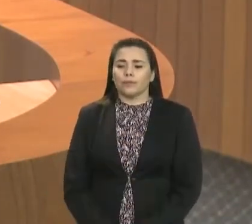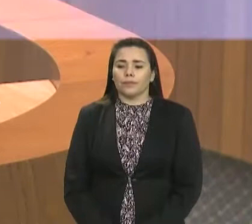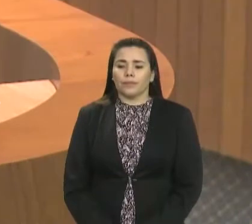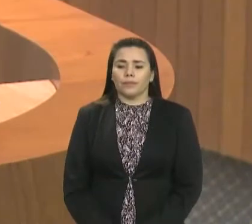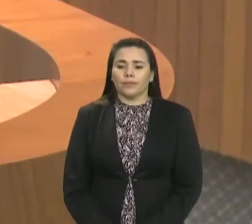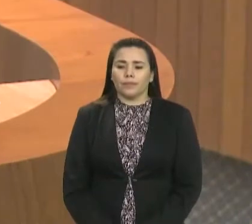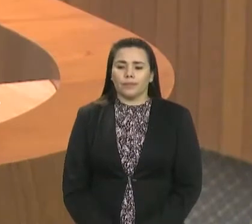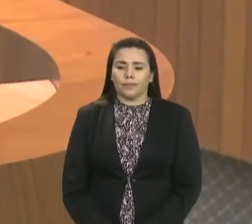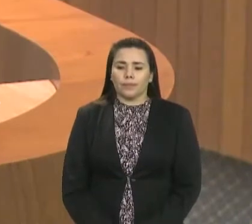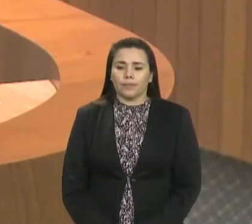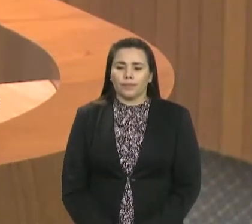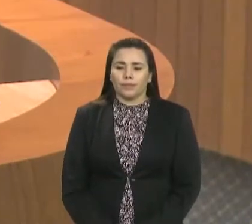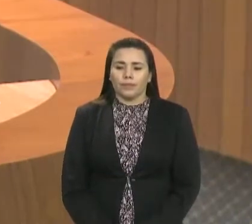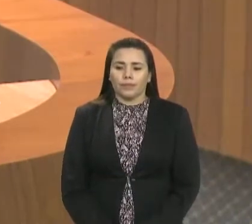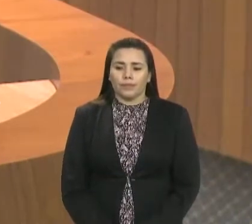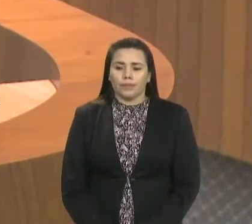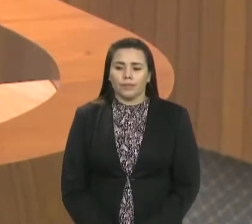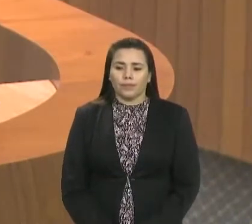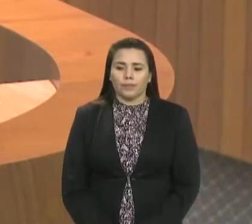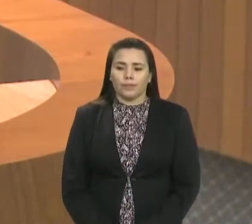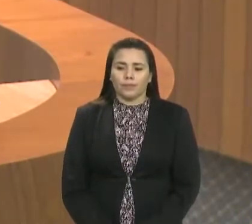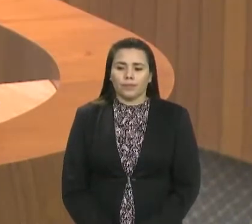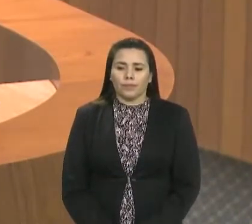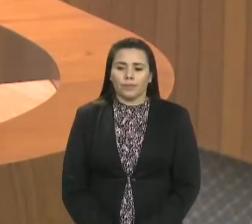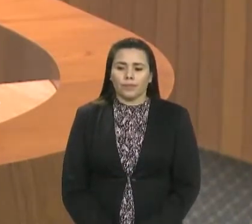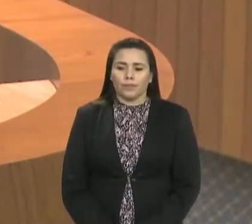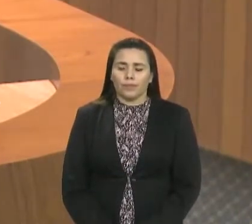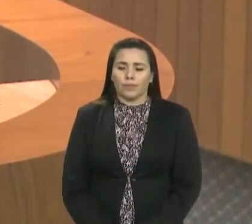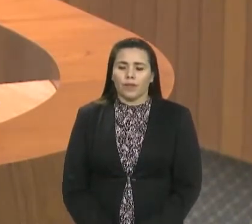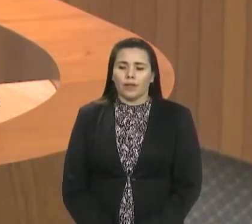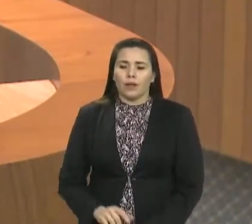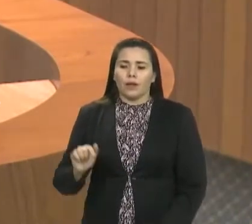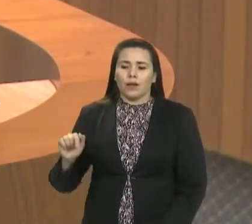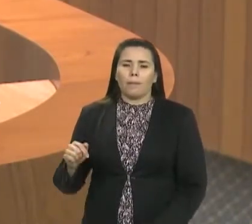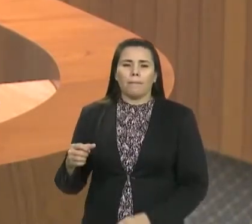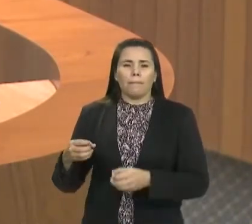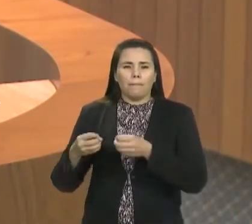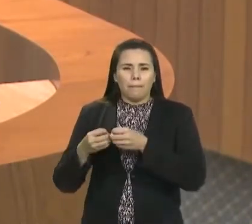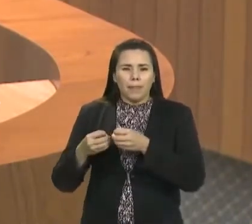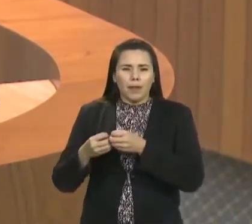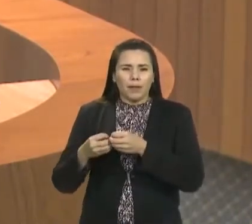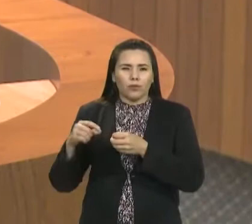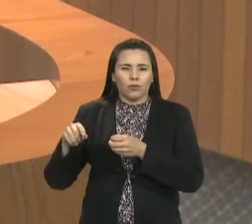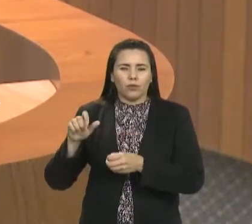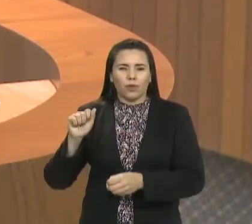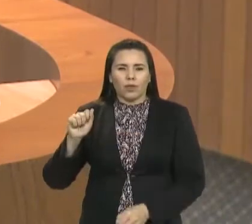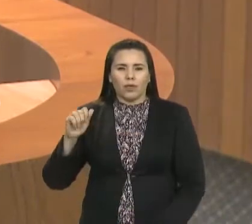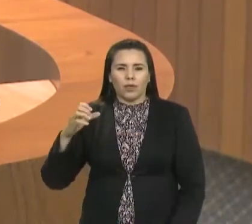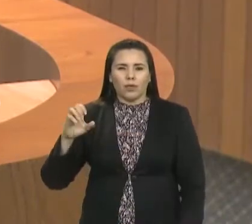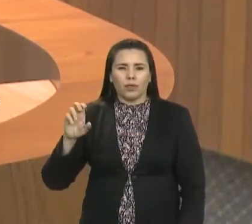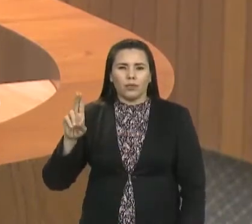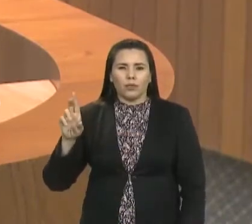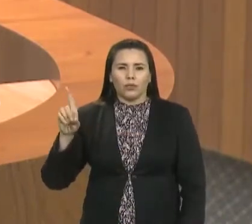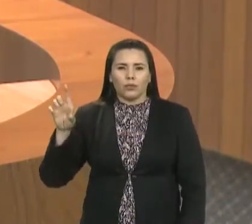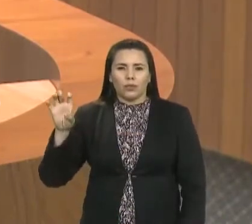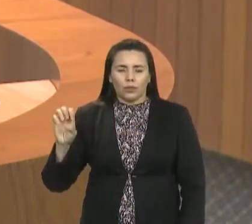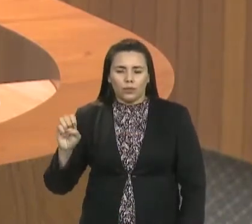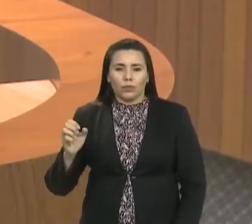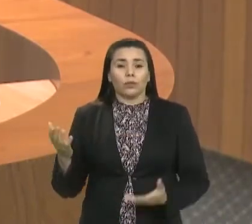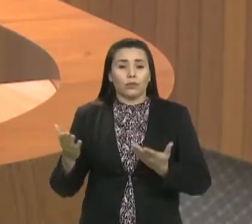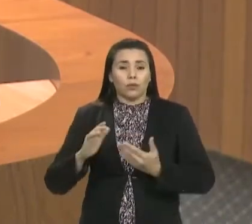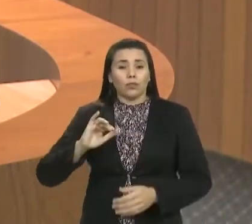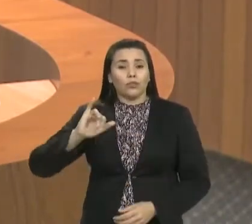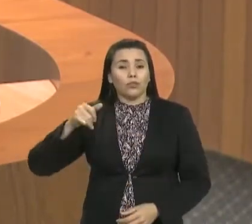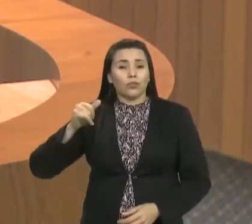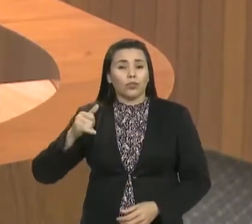implantação, e logo vamos discutir, isso vai ficar ou ali perto do açude de Montes Altos, que inclusive o açude vai agora em janeiro inaugurar